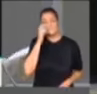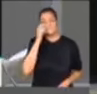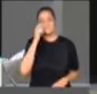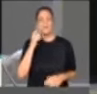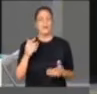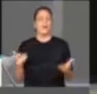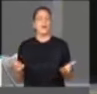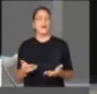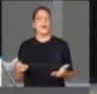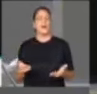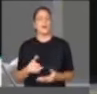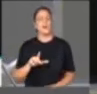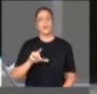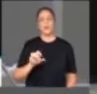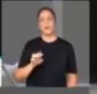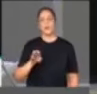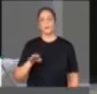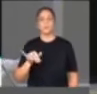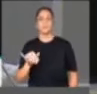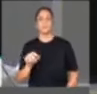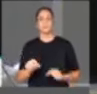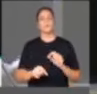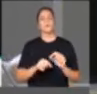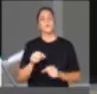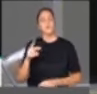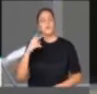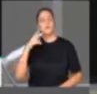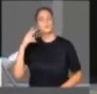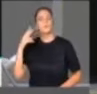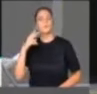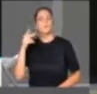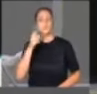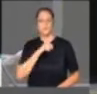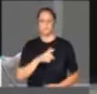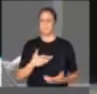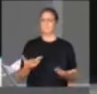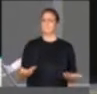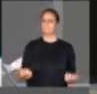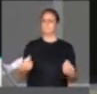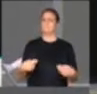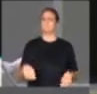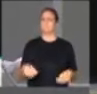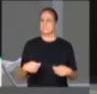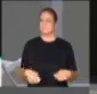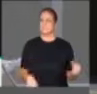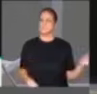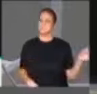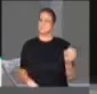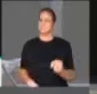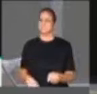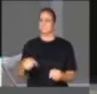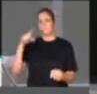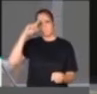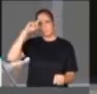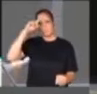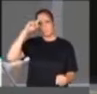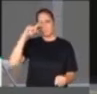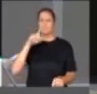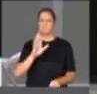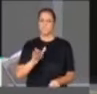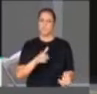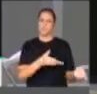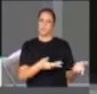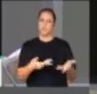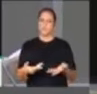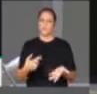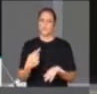agora faz o lobby do fumo e lobby do cigarro. O Moro terá que vir a esta casa, porque já está convidado e combinado,